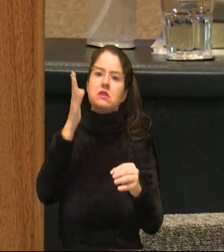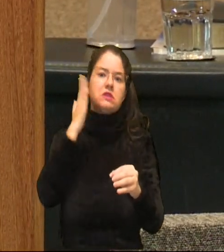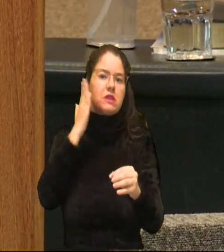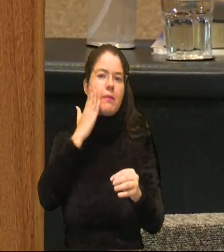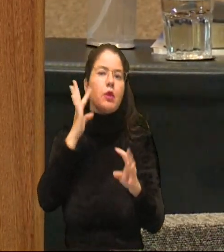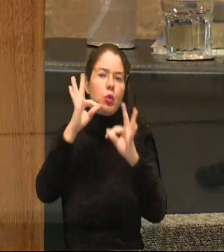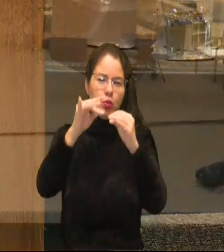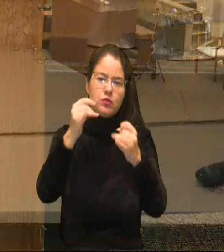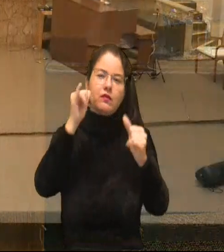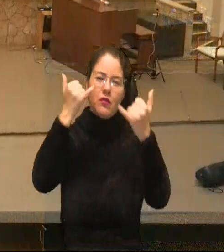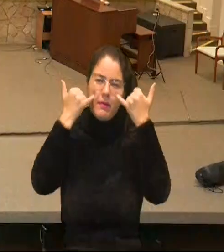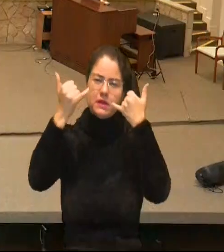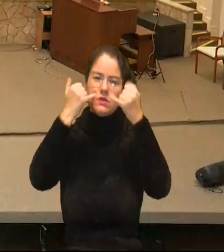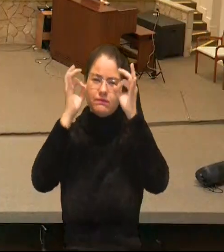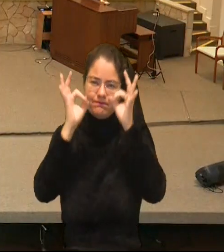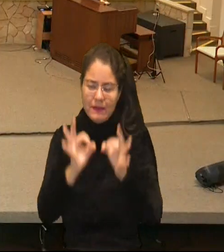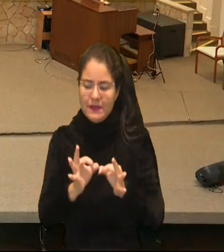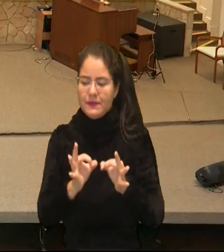tudo. Obrigada.